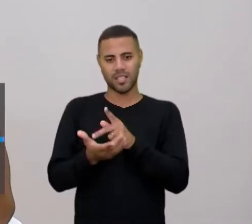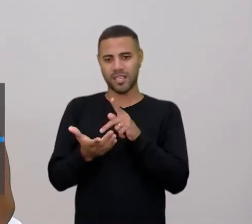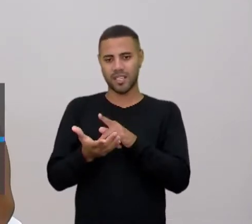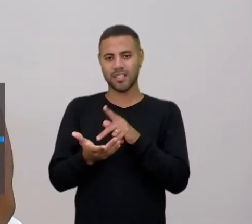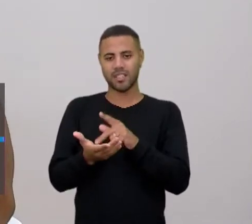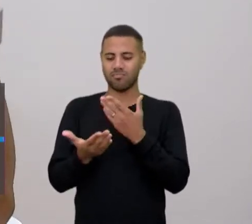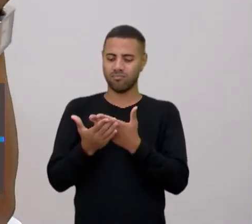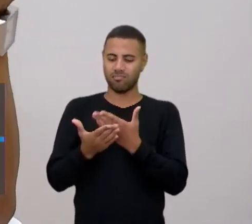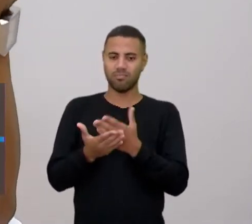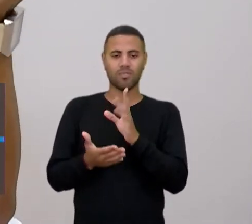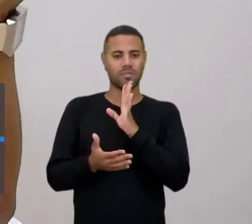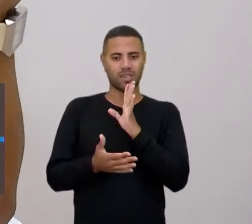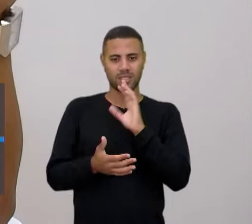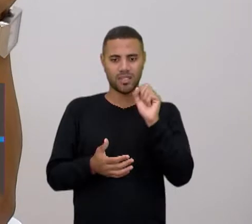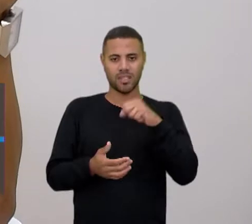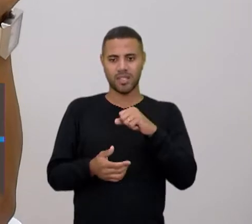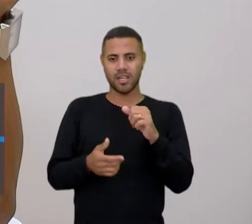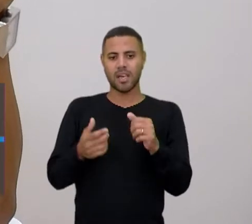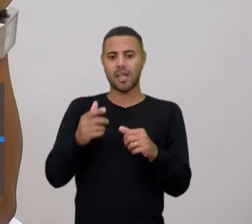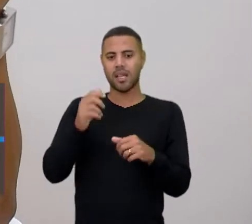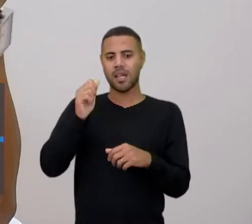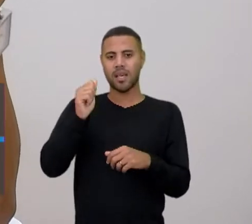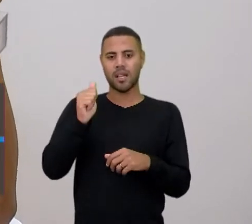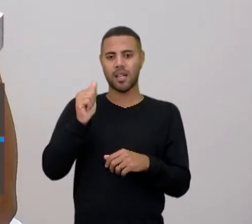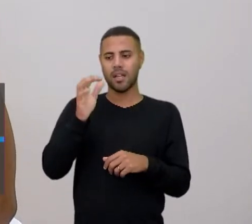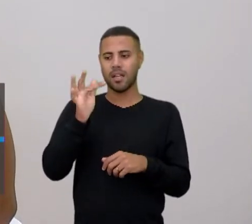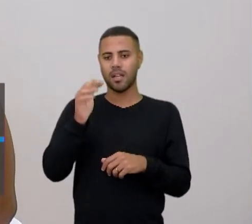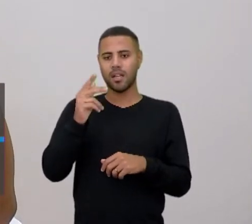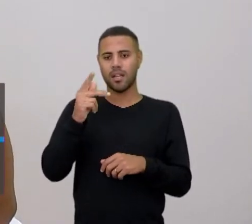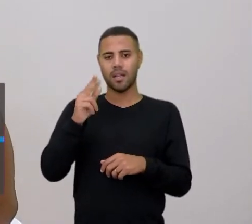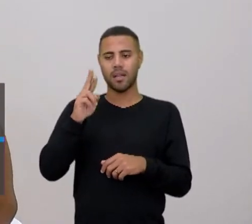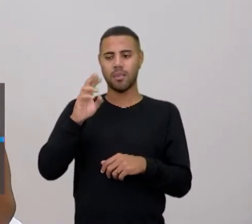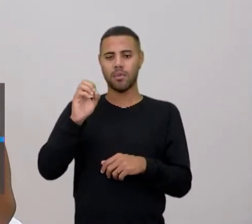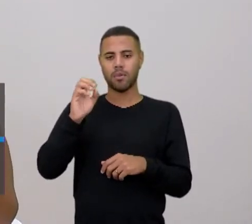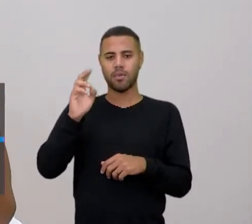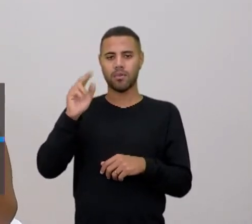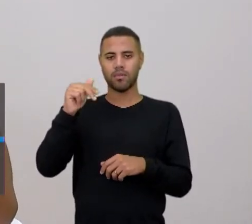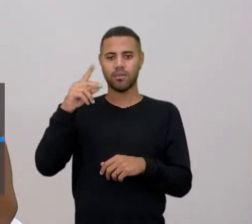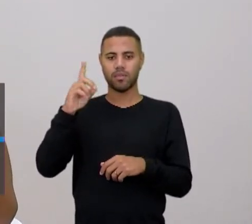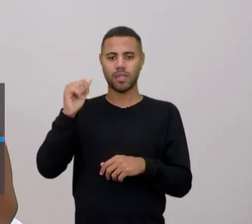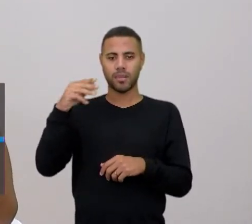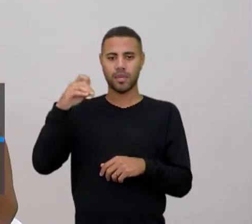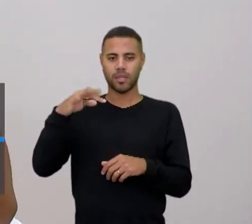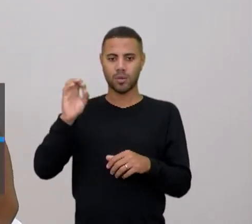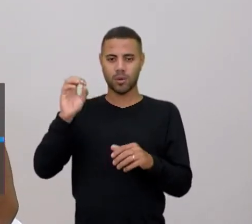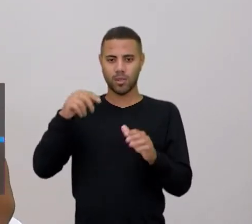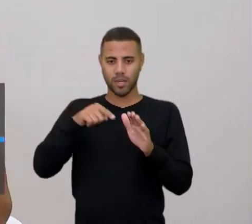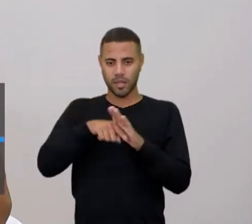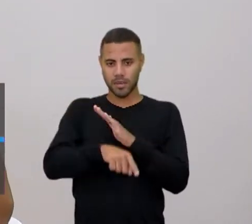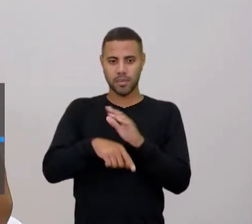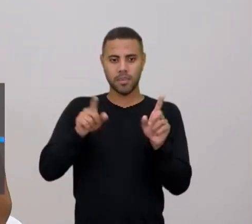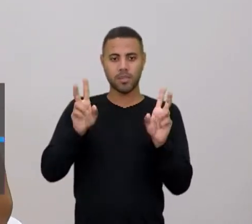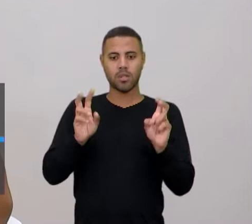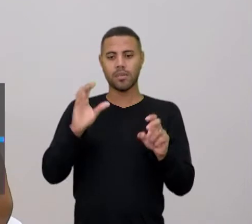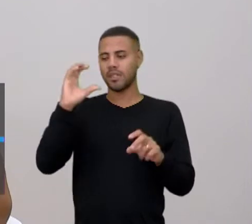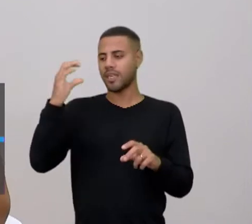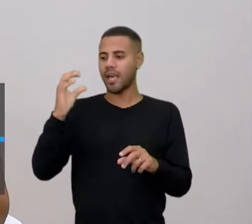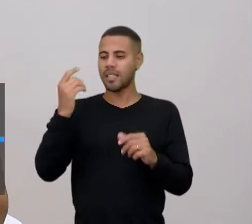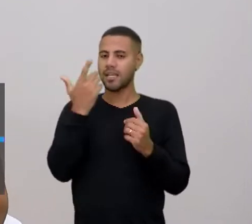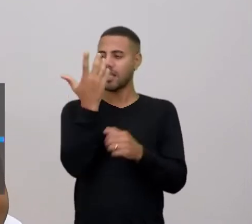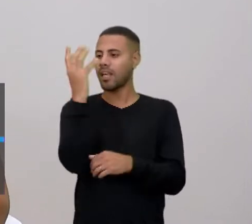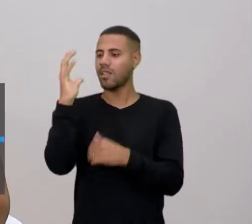tenho um aprofundamento. Posso fazer uma propaganda aqui, Mauro? Pode fazer sim. Eu estou com vocês num aprofundamento de ciências da natureza e também